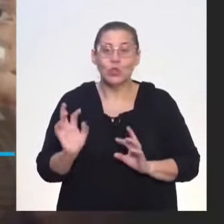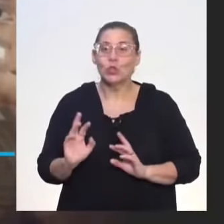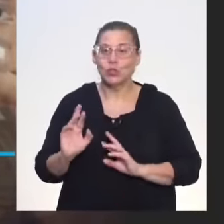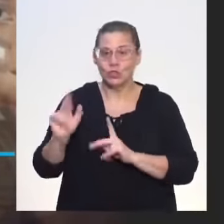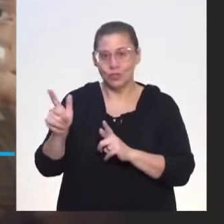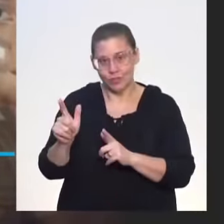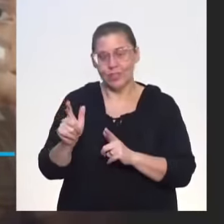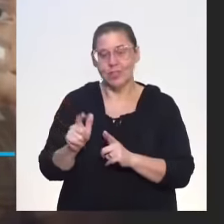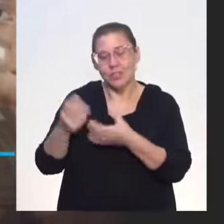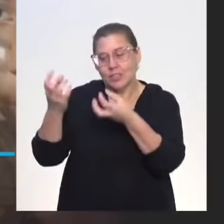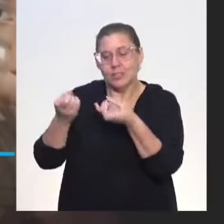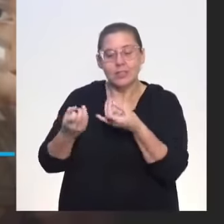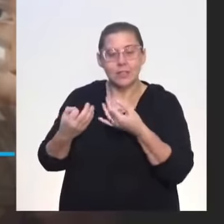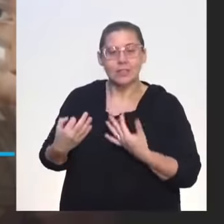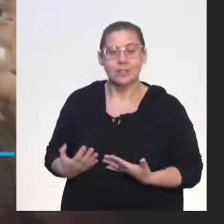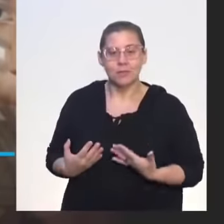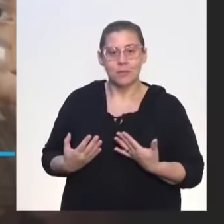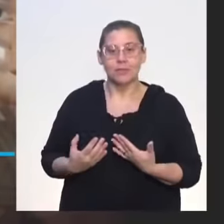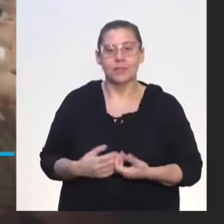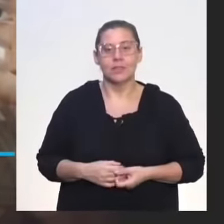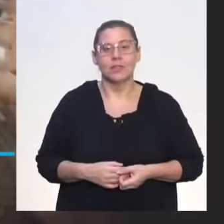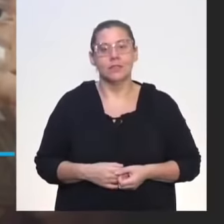acaba justificando